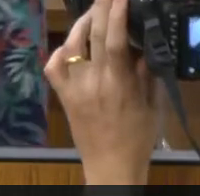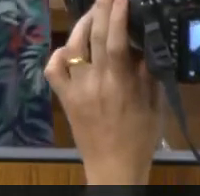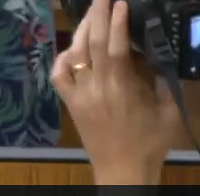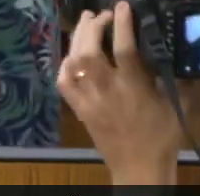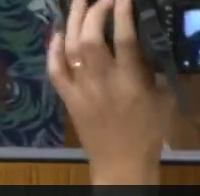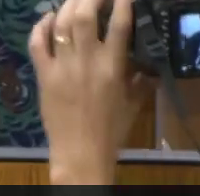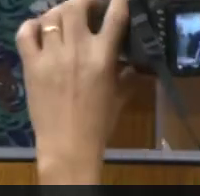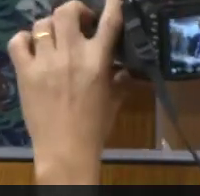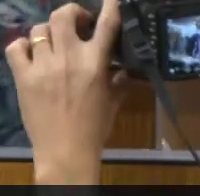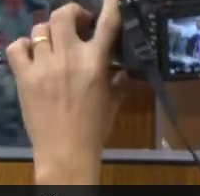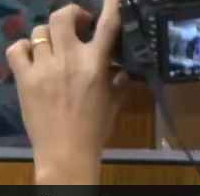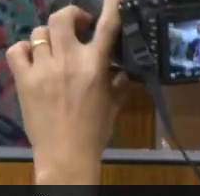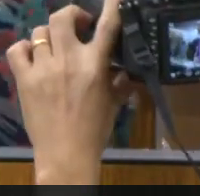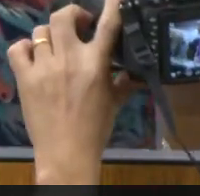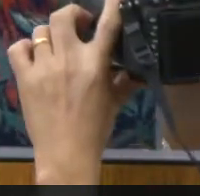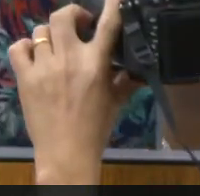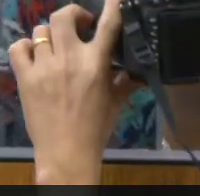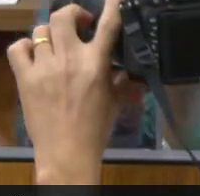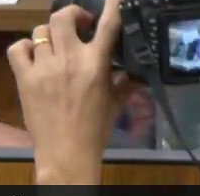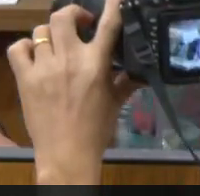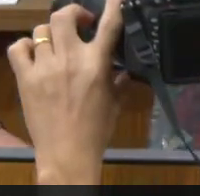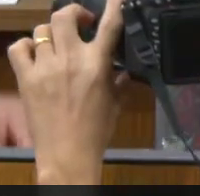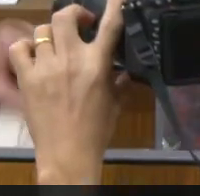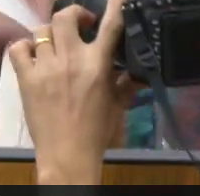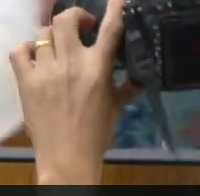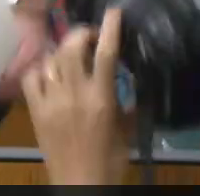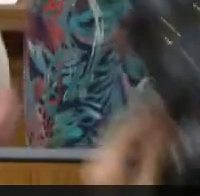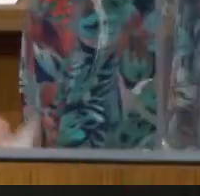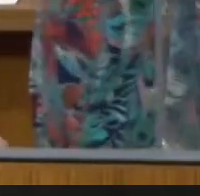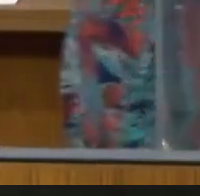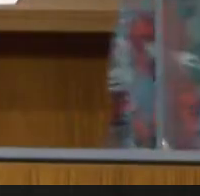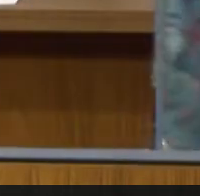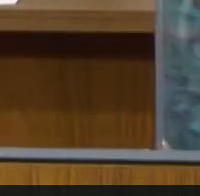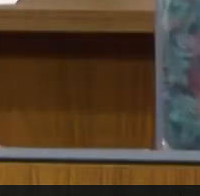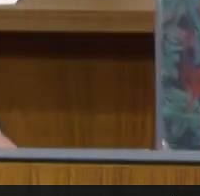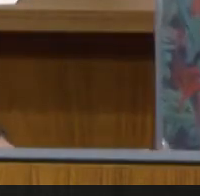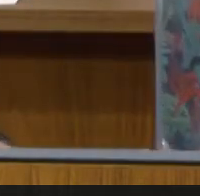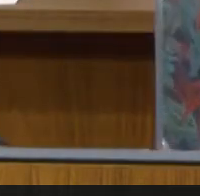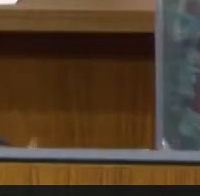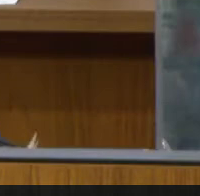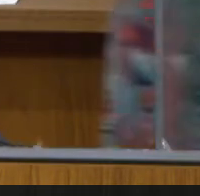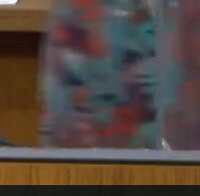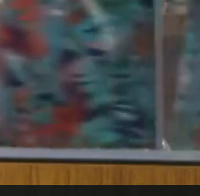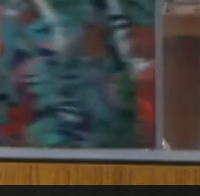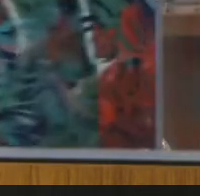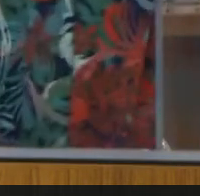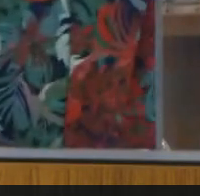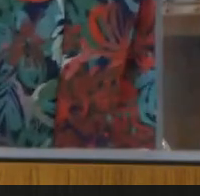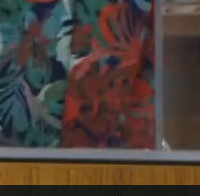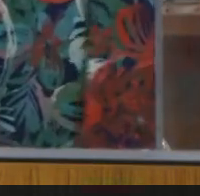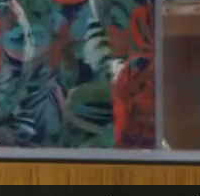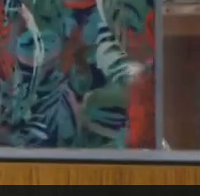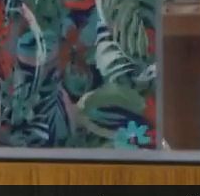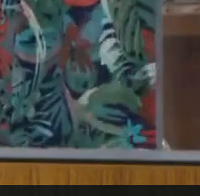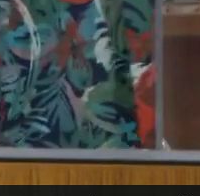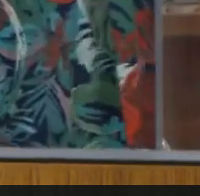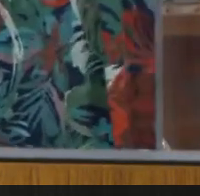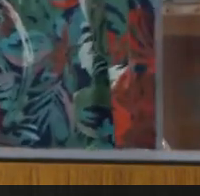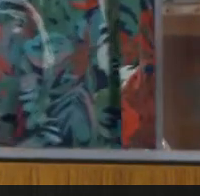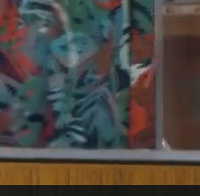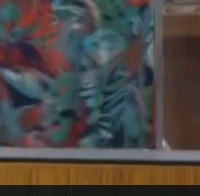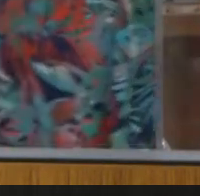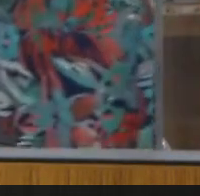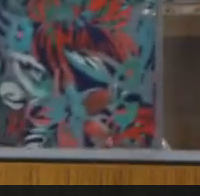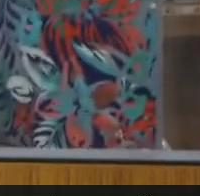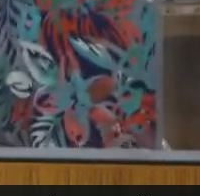que eu comprei em discussão e votação de pareceres sobre a posições sujeita à apreciação do plenário projeto de lei 2825